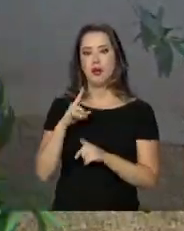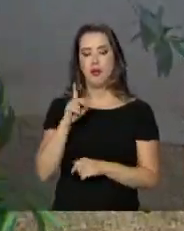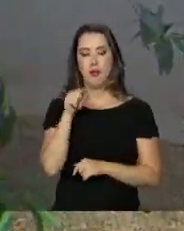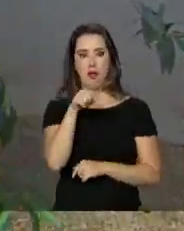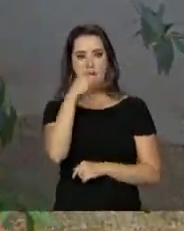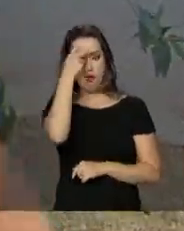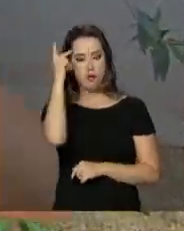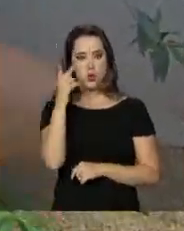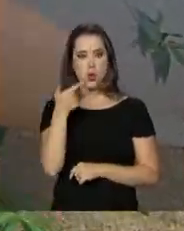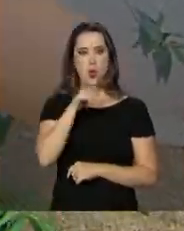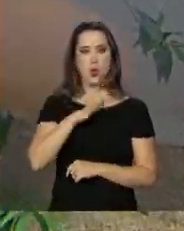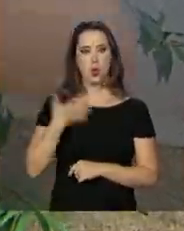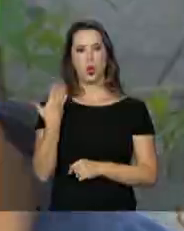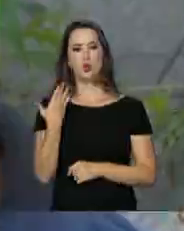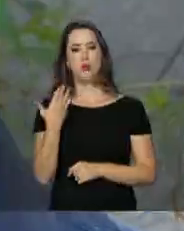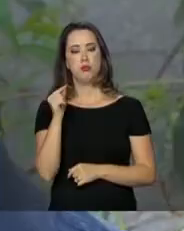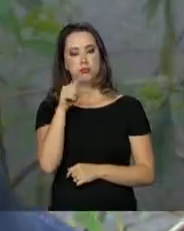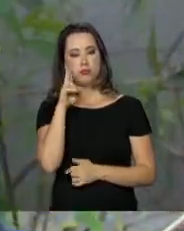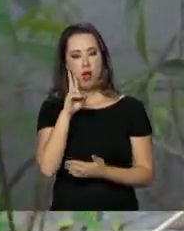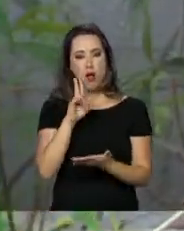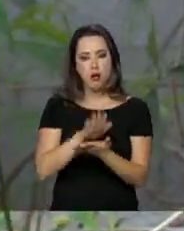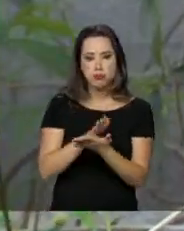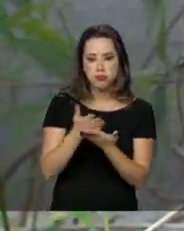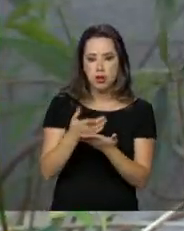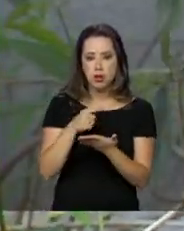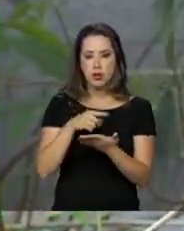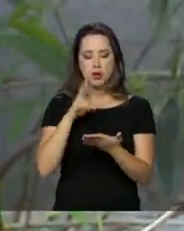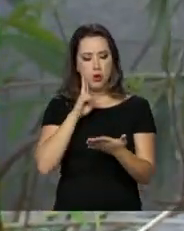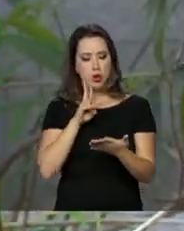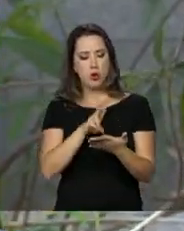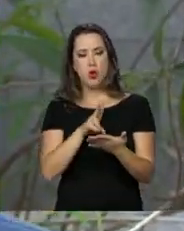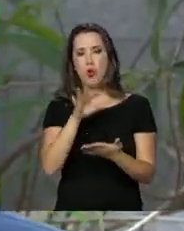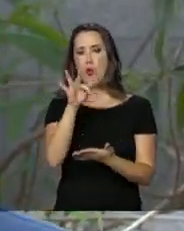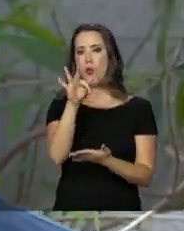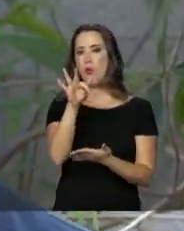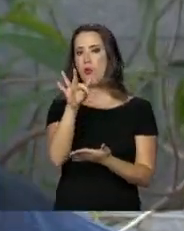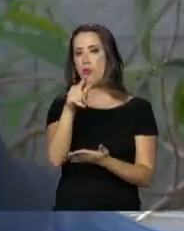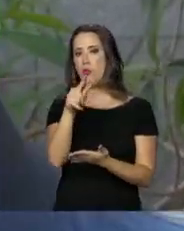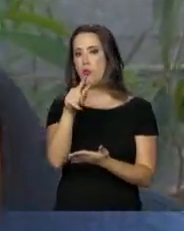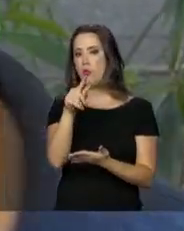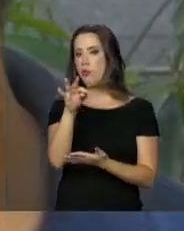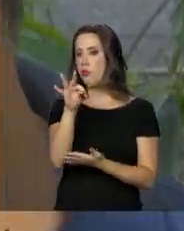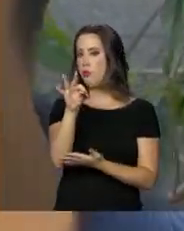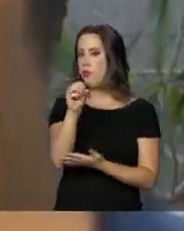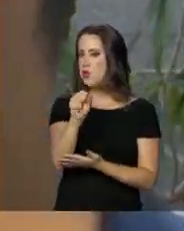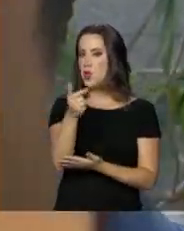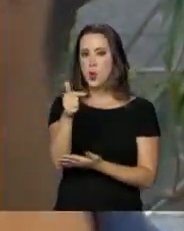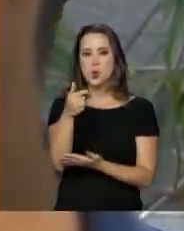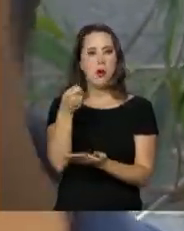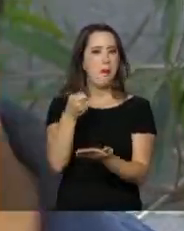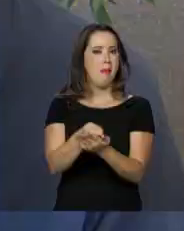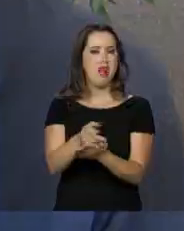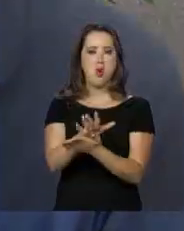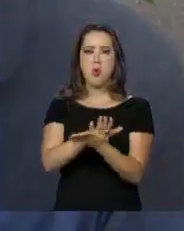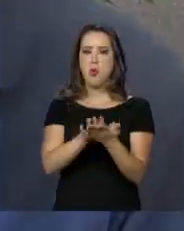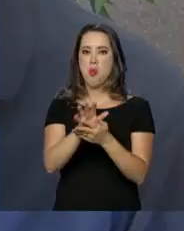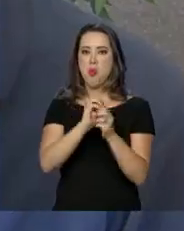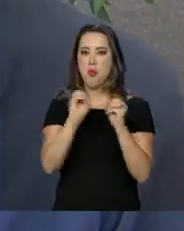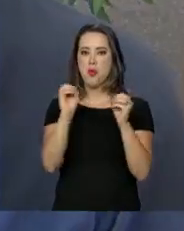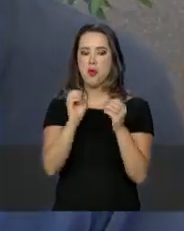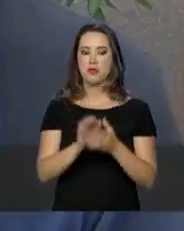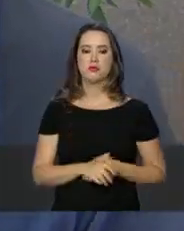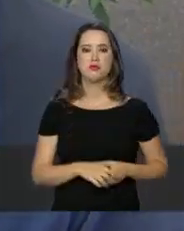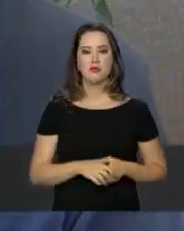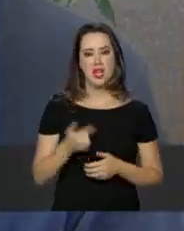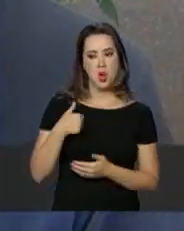jornalista teve outra surpresa o valor do fundo de garantia do tempo de serviço não havia sido depositado quando eu fui demitido